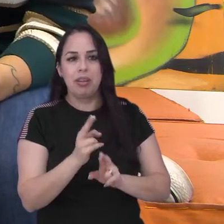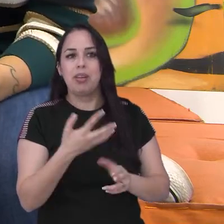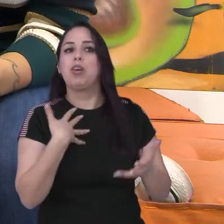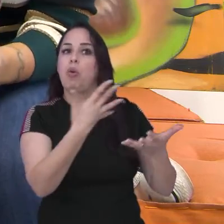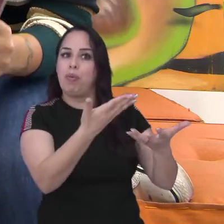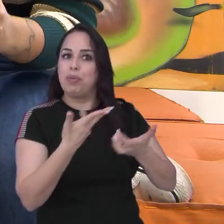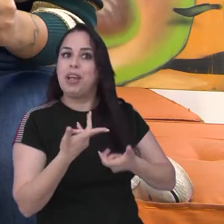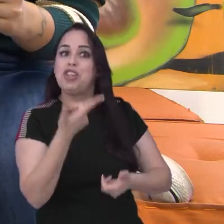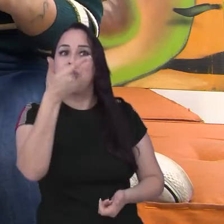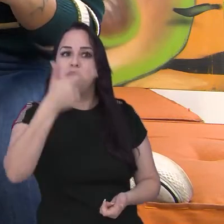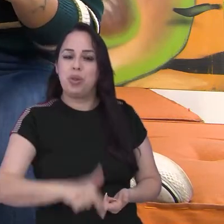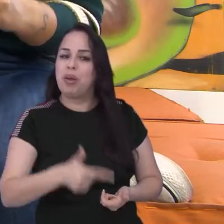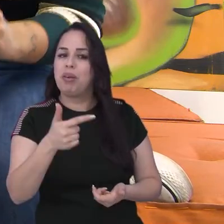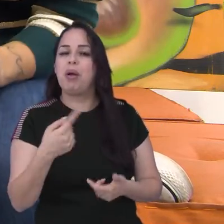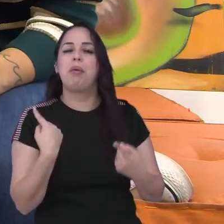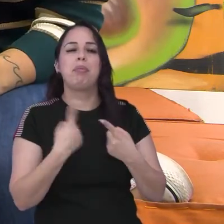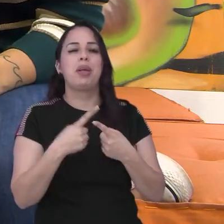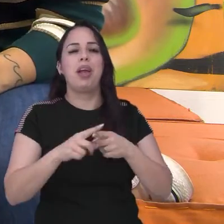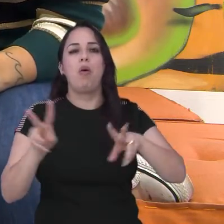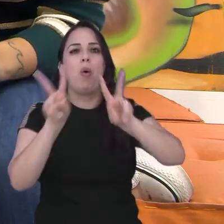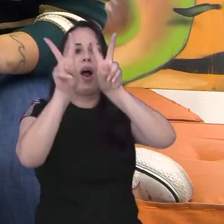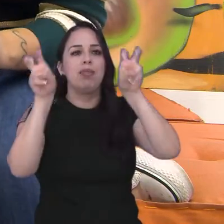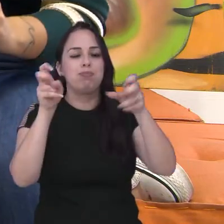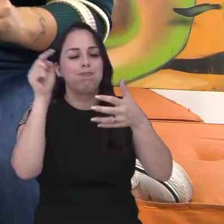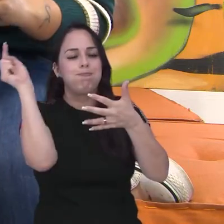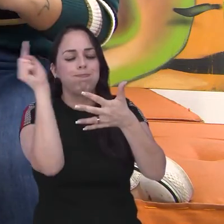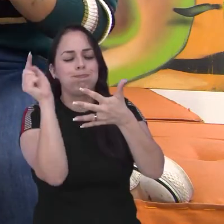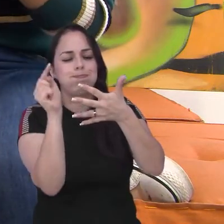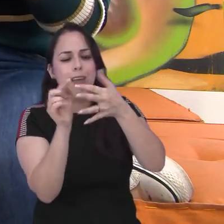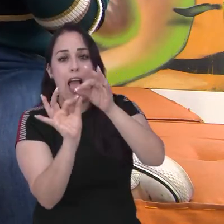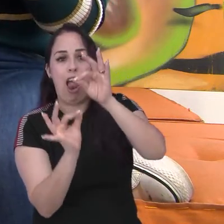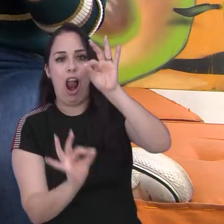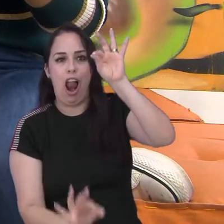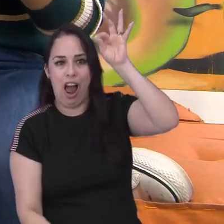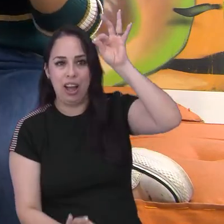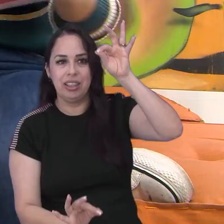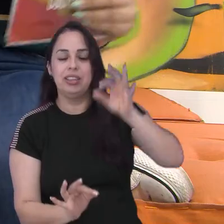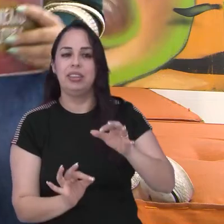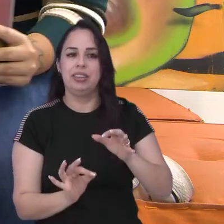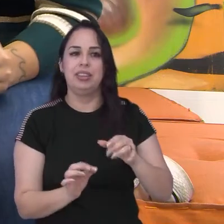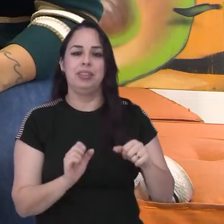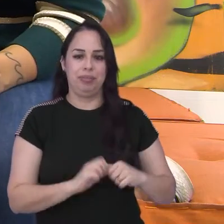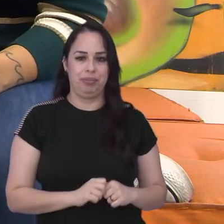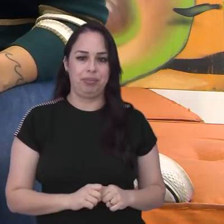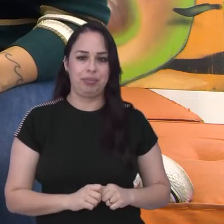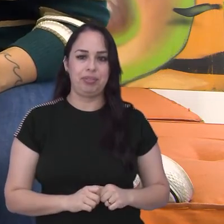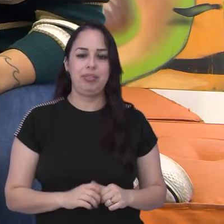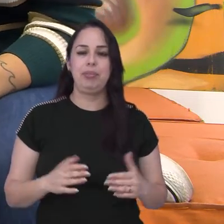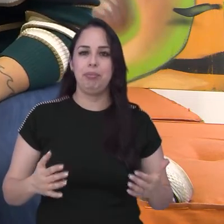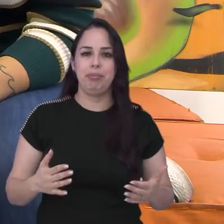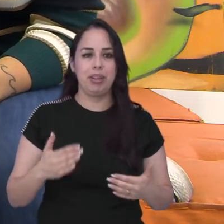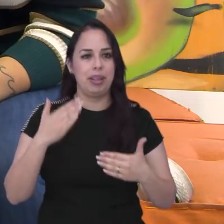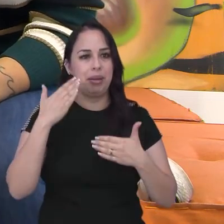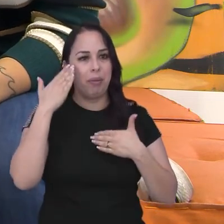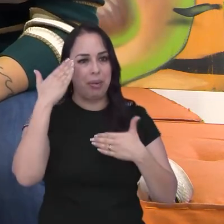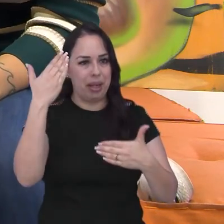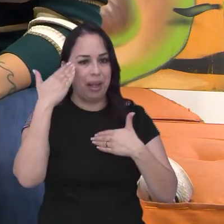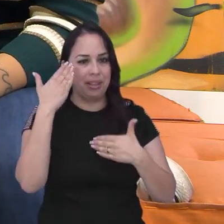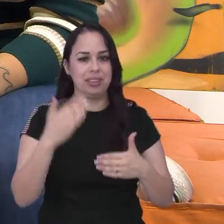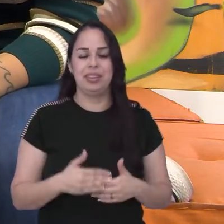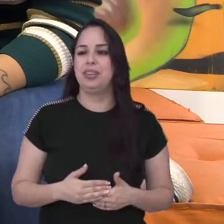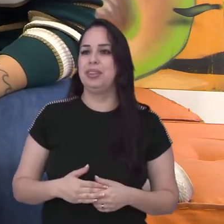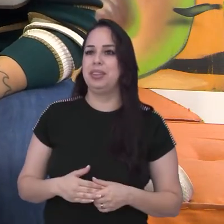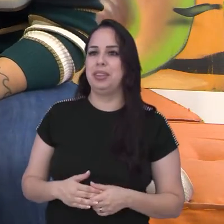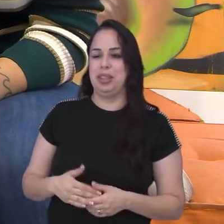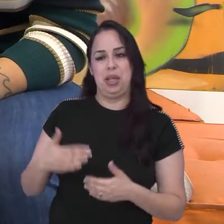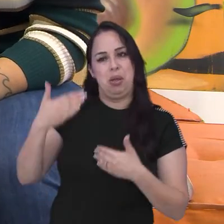outras vezes para falar, porque é tanta coisa, tanto assunto, acho que cada coisa falada aqui dá um programa novo. Então, muita coisa para falar. Obrigada,